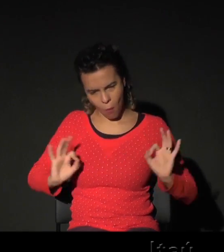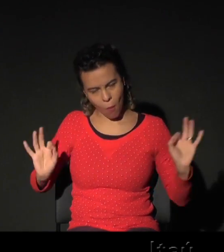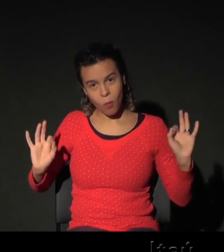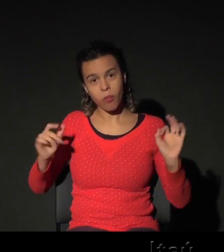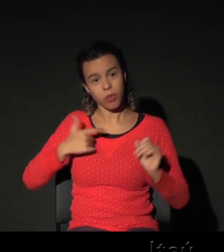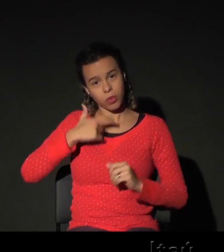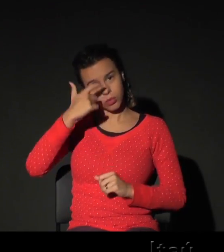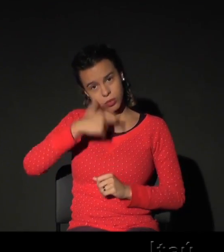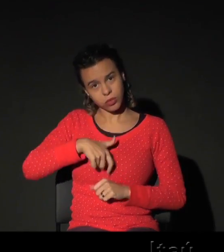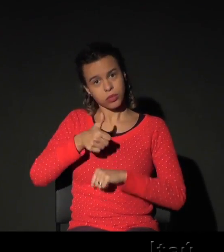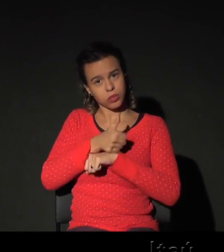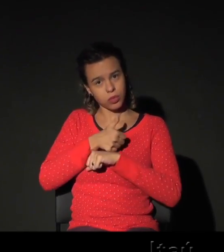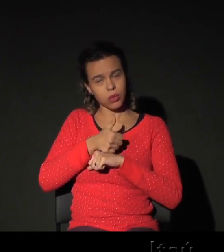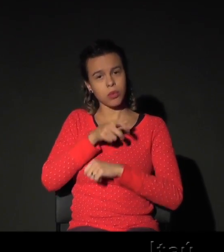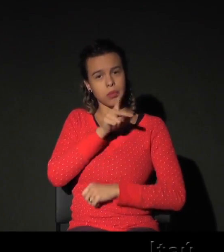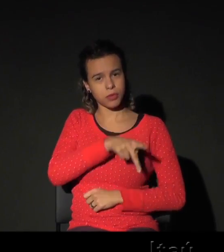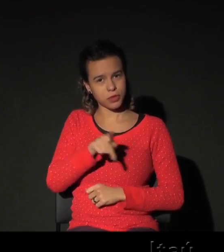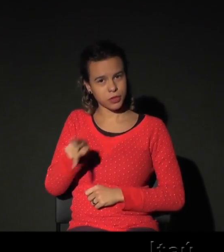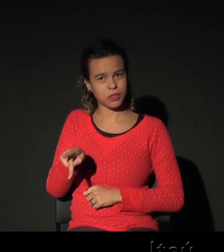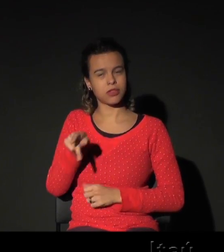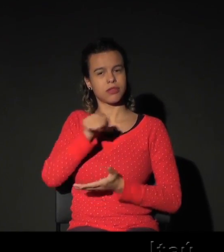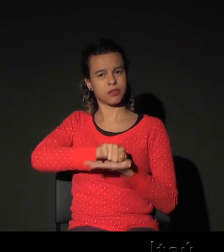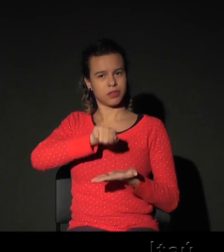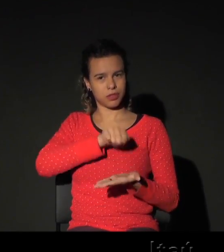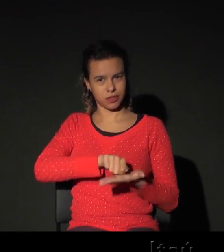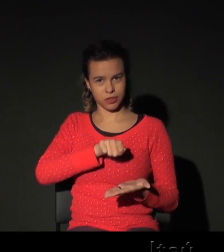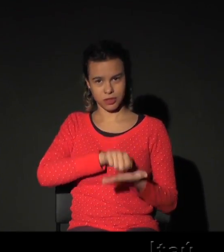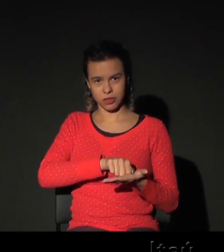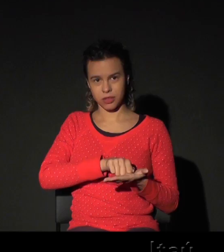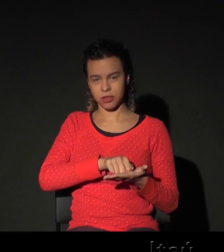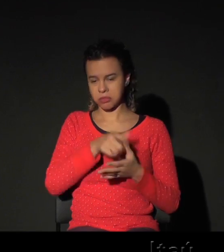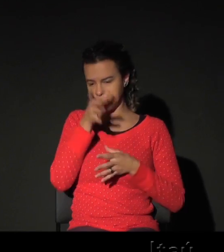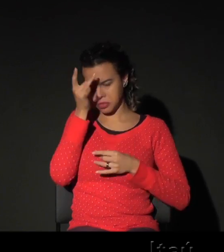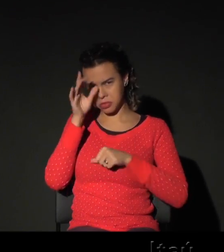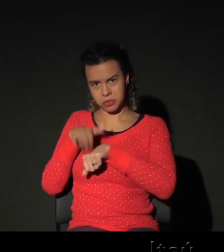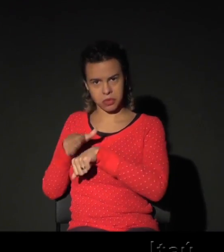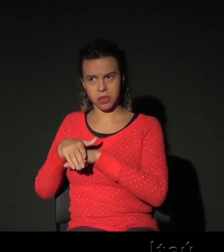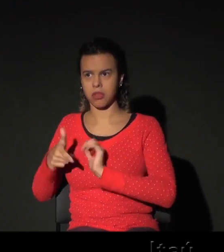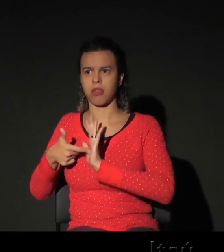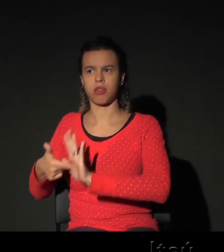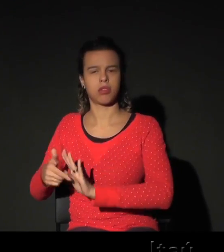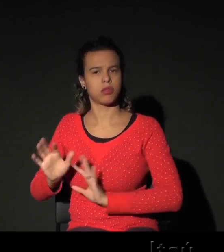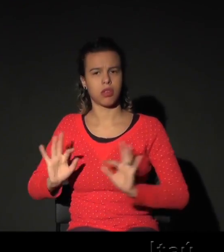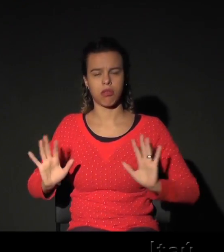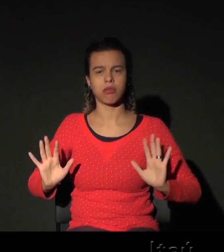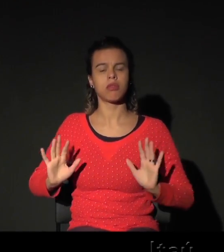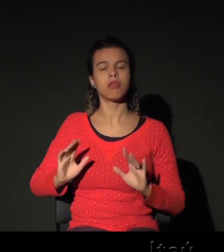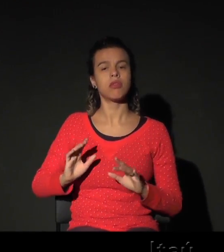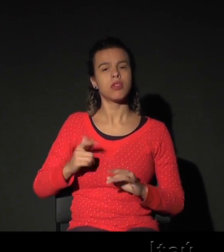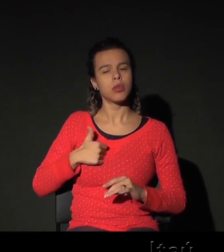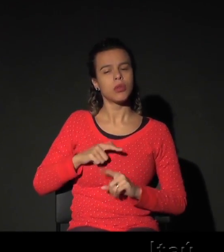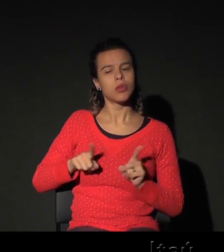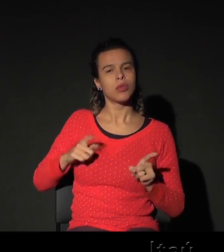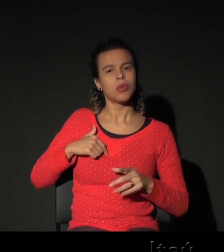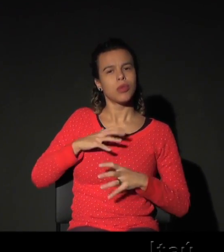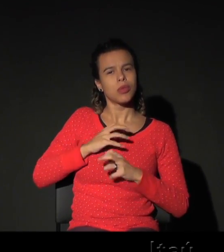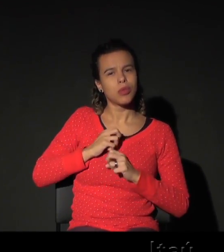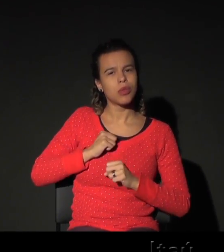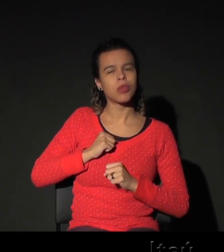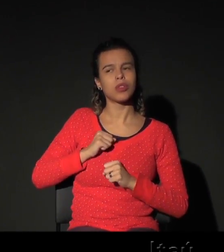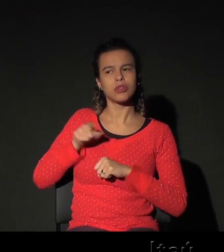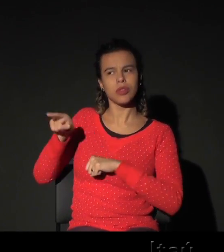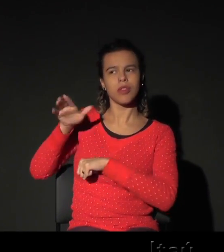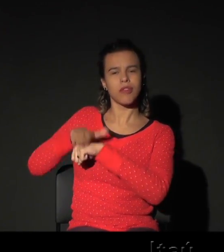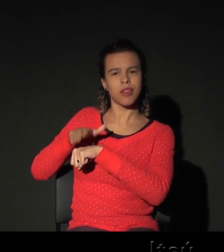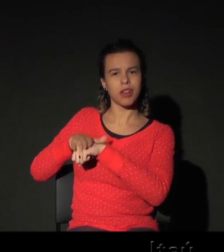eu sou uma professora e uma escritora não faço performances mas gosto também de